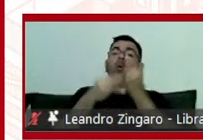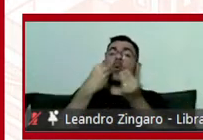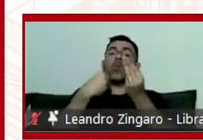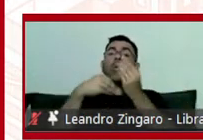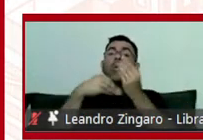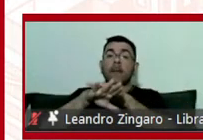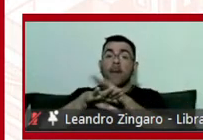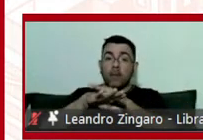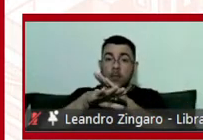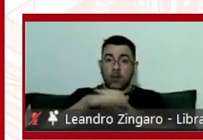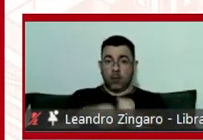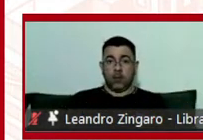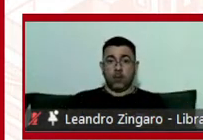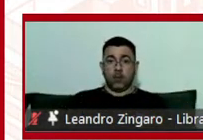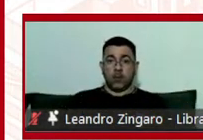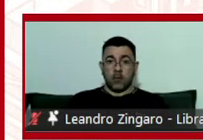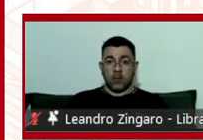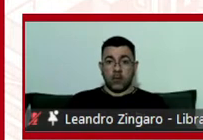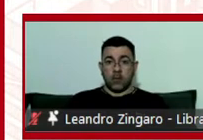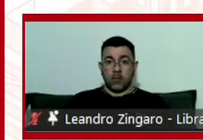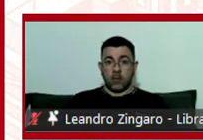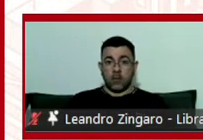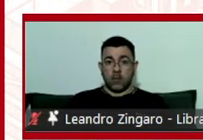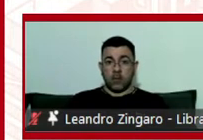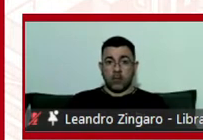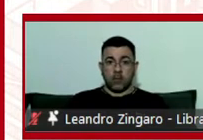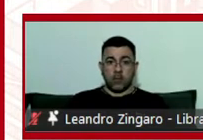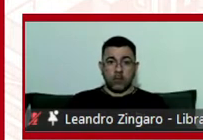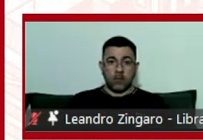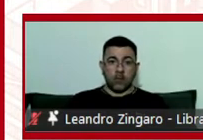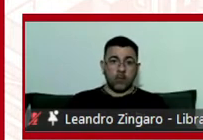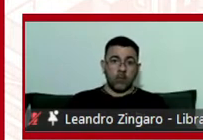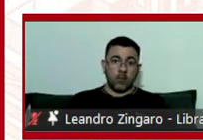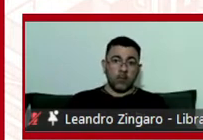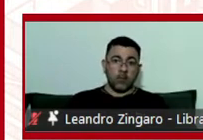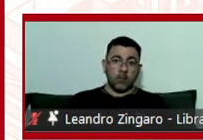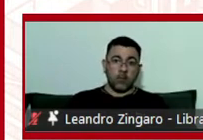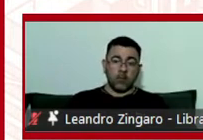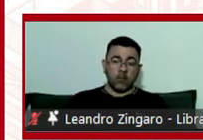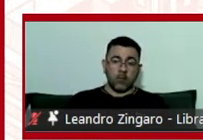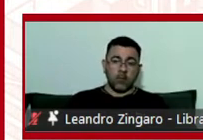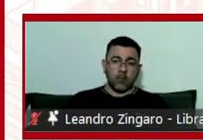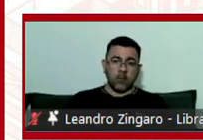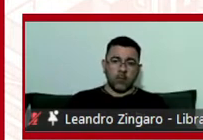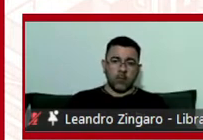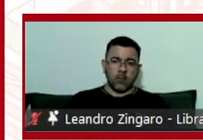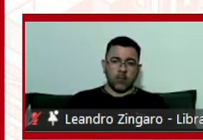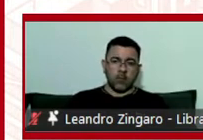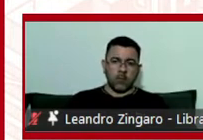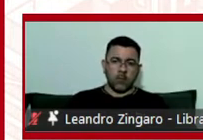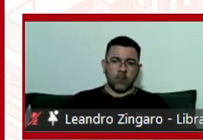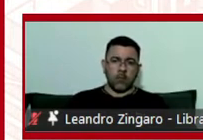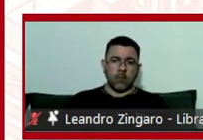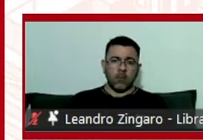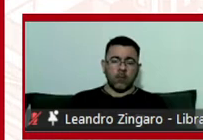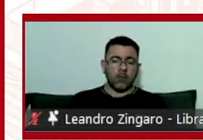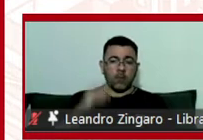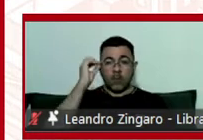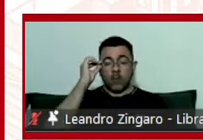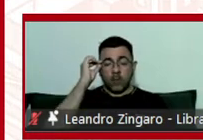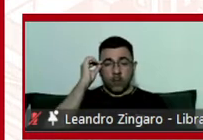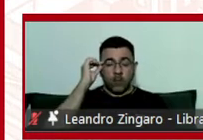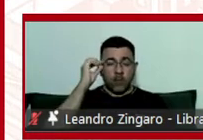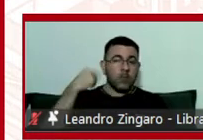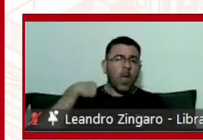solução vencedora que a gente contratou e hoje a prefeitura de Recife é sócia né dessa dessa solução a gente tem um sensor instalado